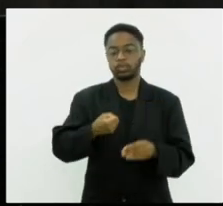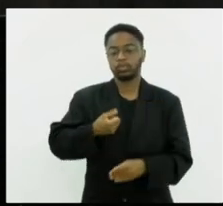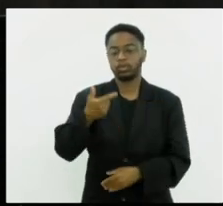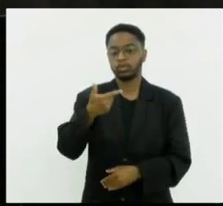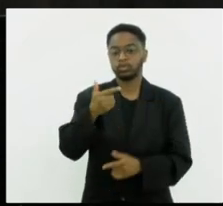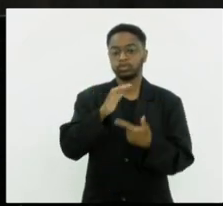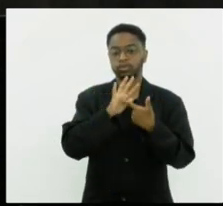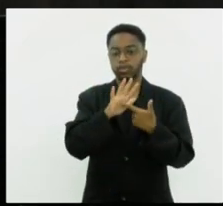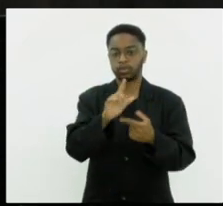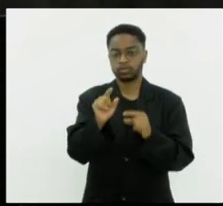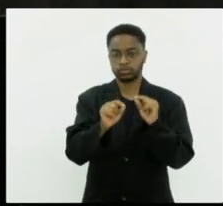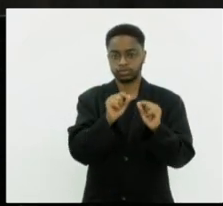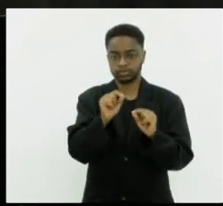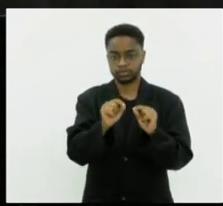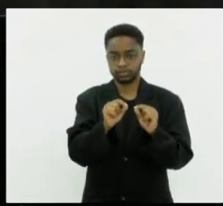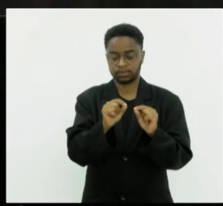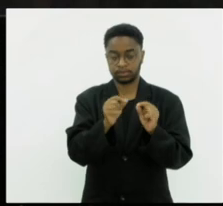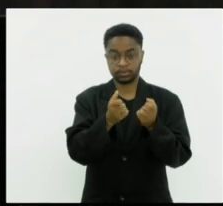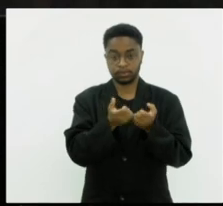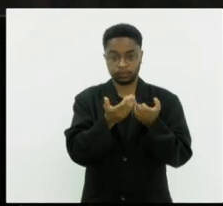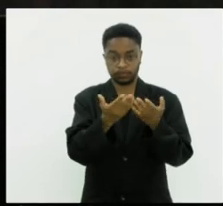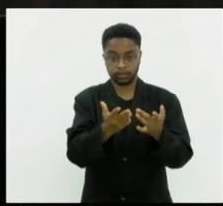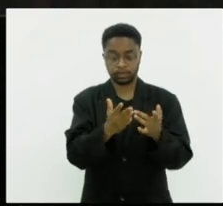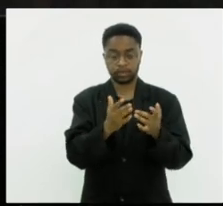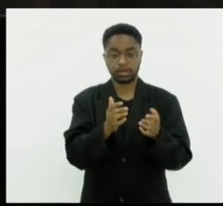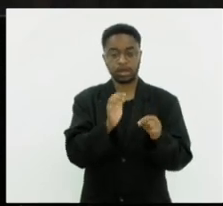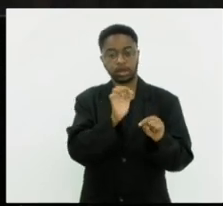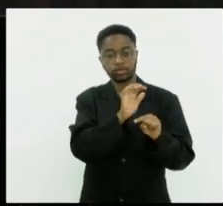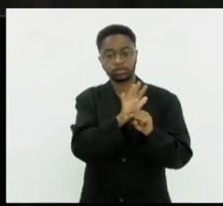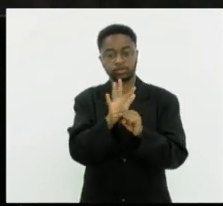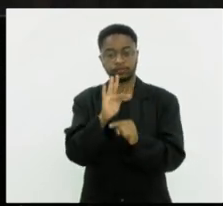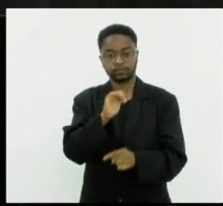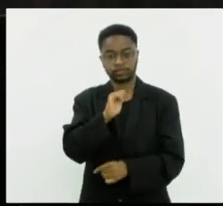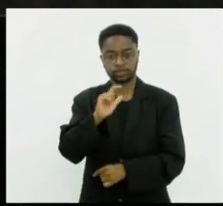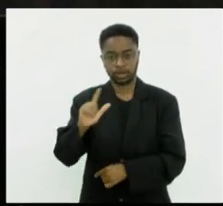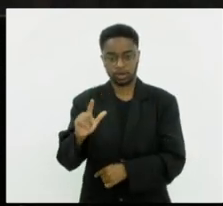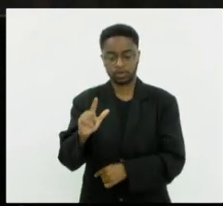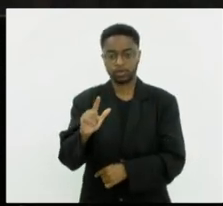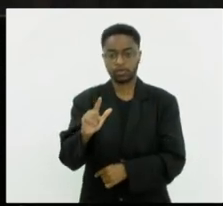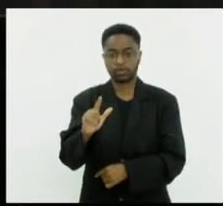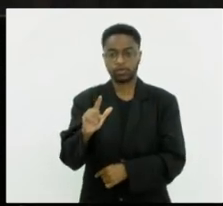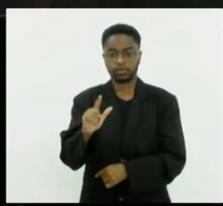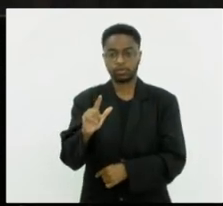2? A concessão do benefício fiscal fica